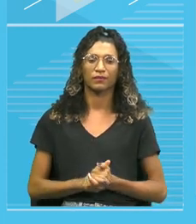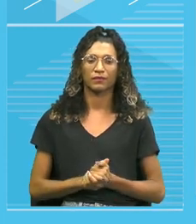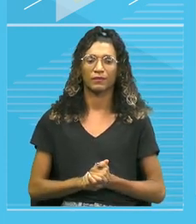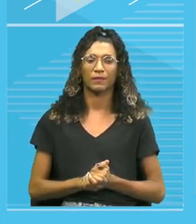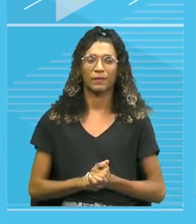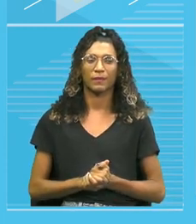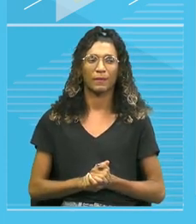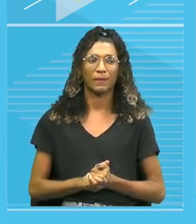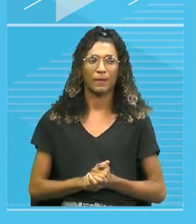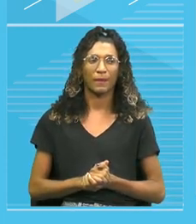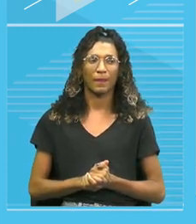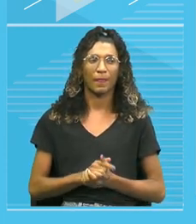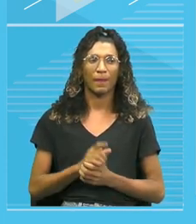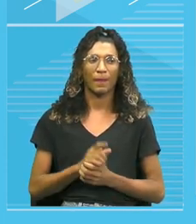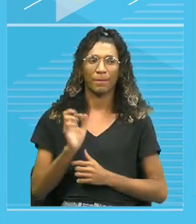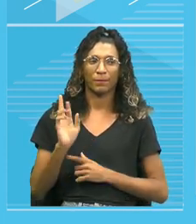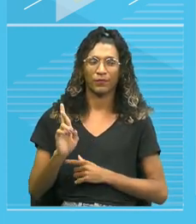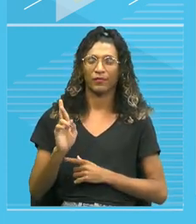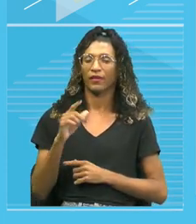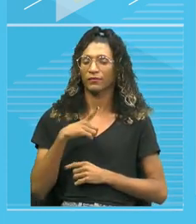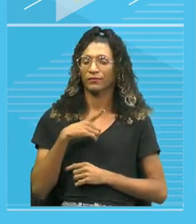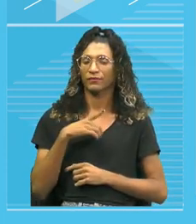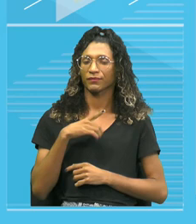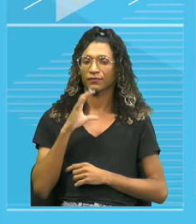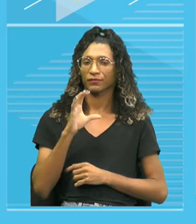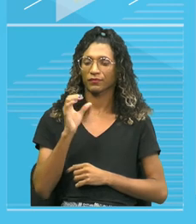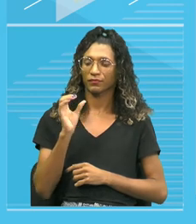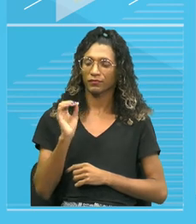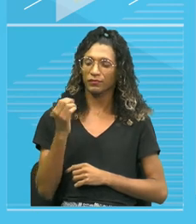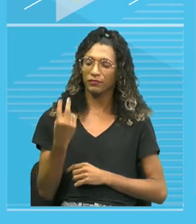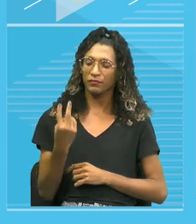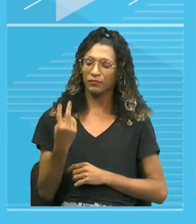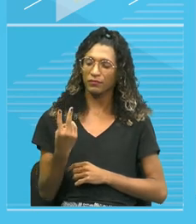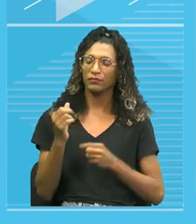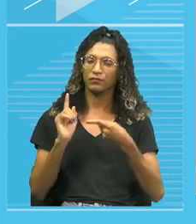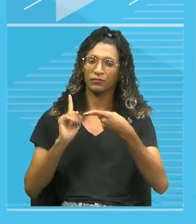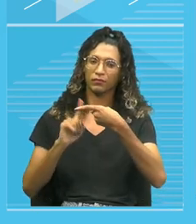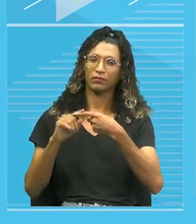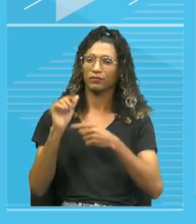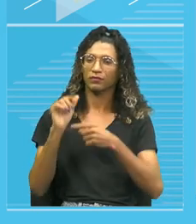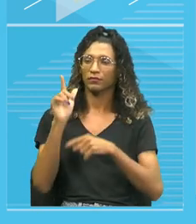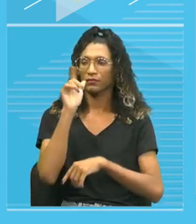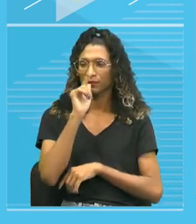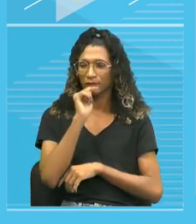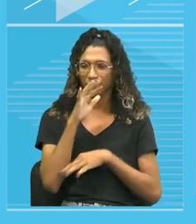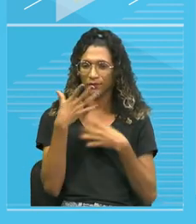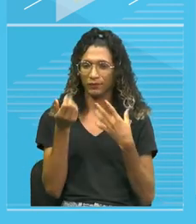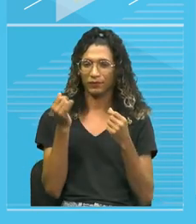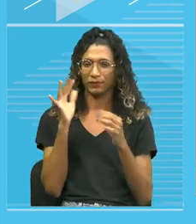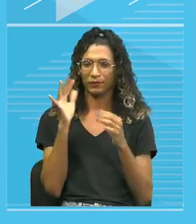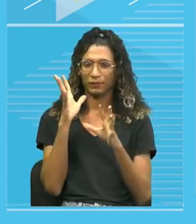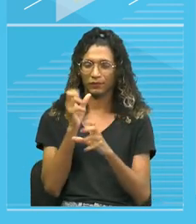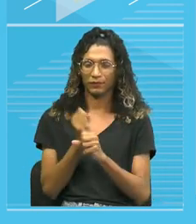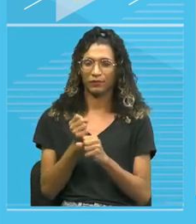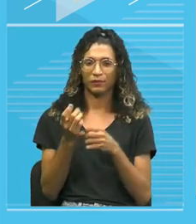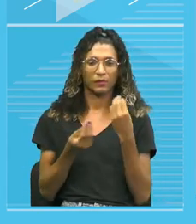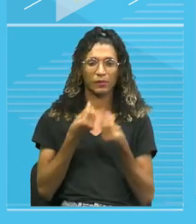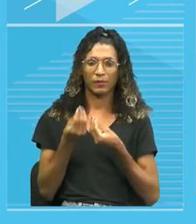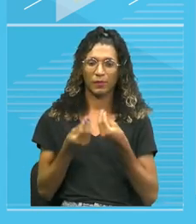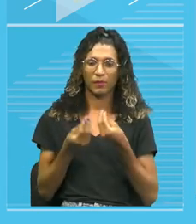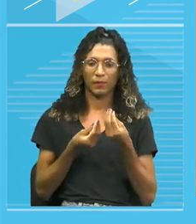os reagentes tem o CO2 e a água vamos ter que somar os dois valores a soma vai ficar assim